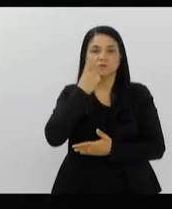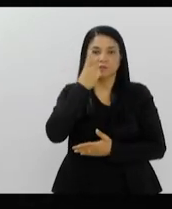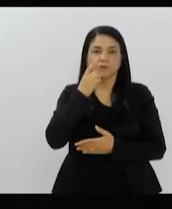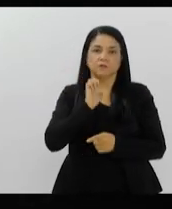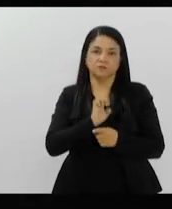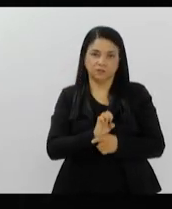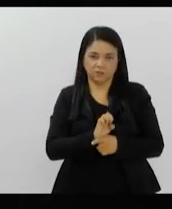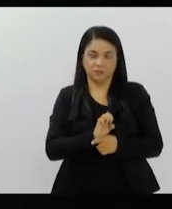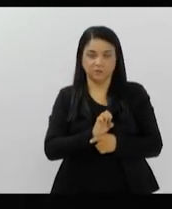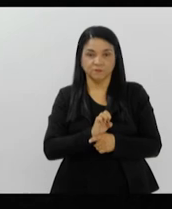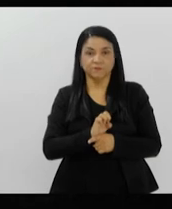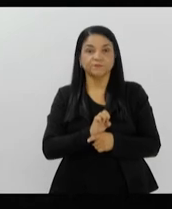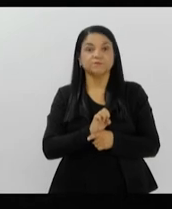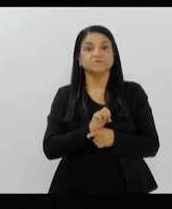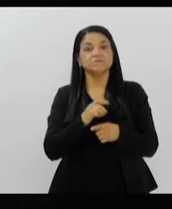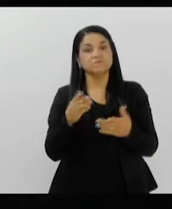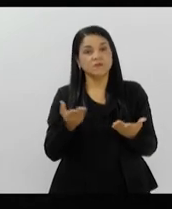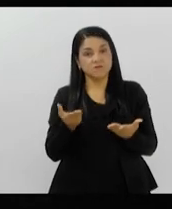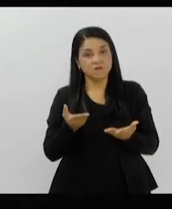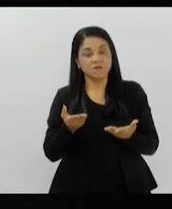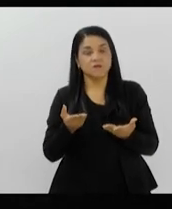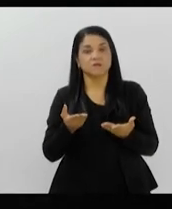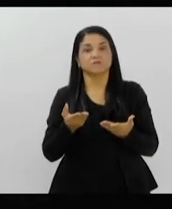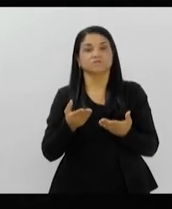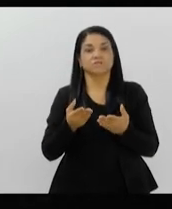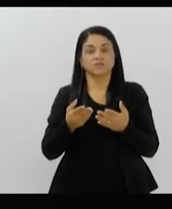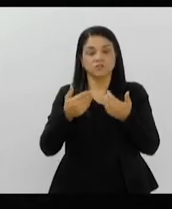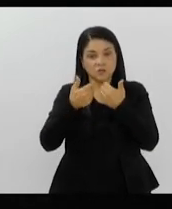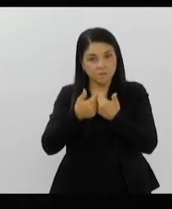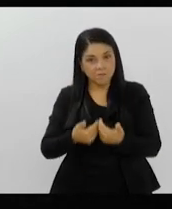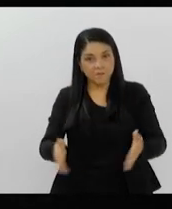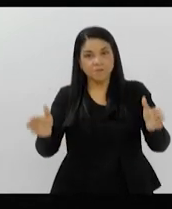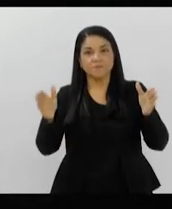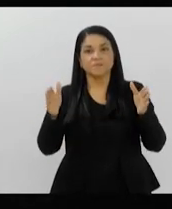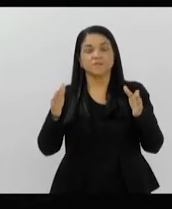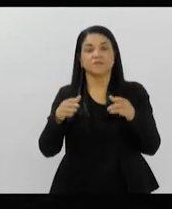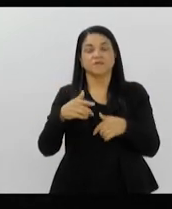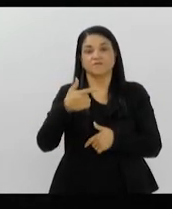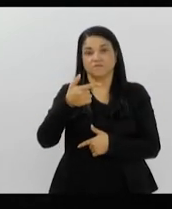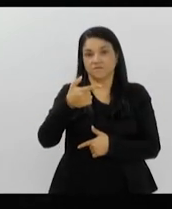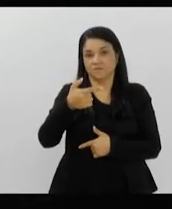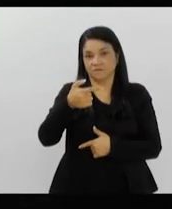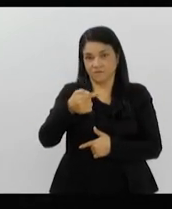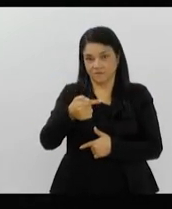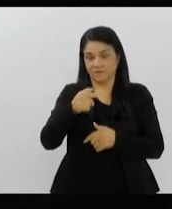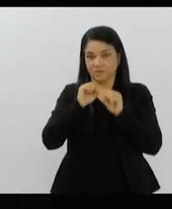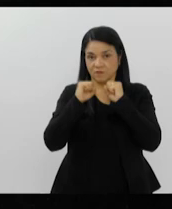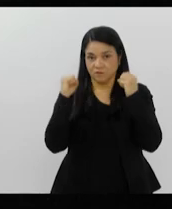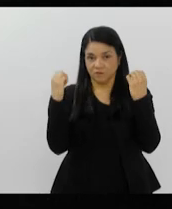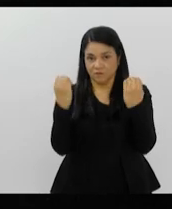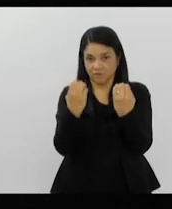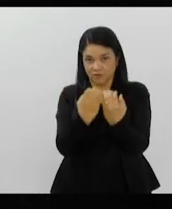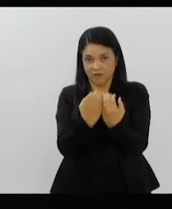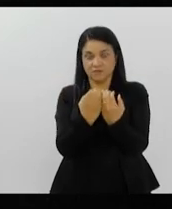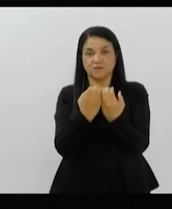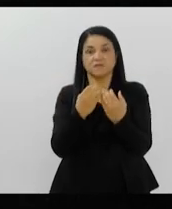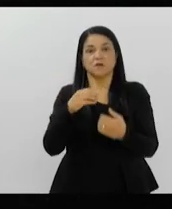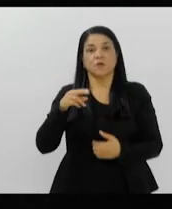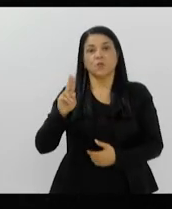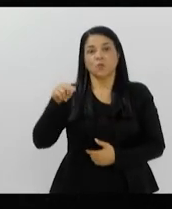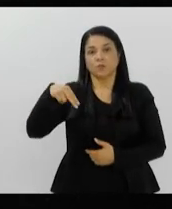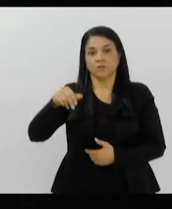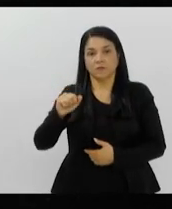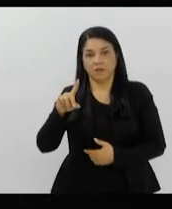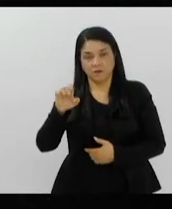estaduais. Mas nesse instante em que a gente faz o lançamento aqui da 27ª Conferência da UNALE, além de agradecer aos membros